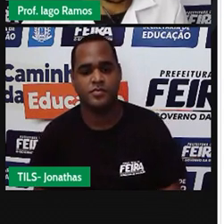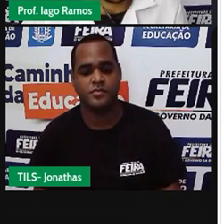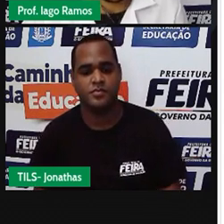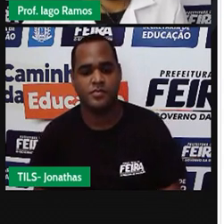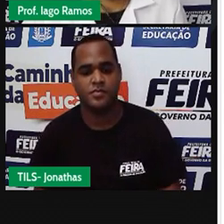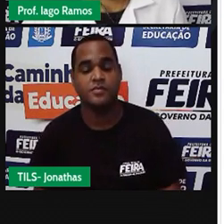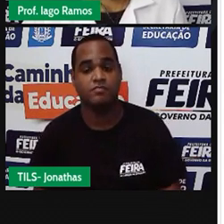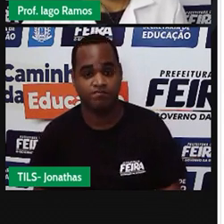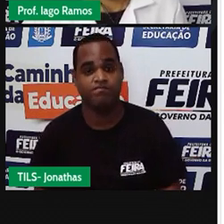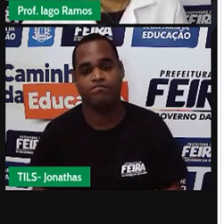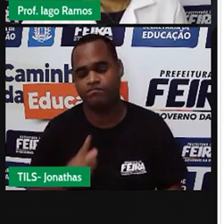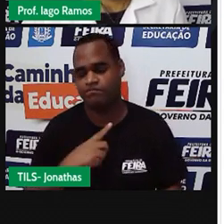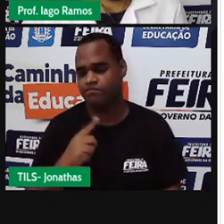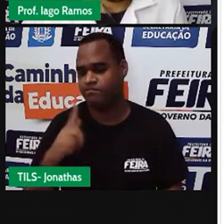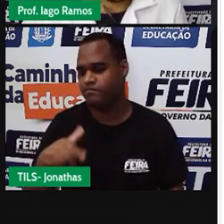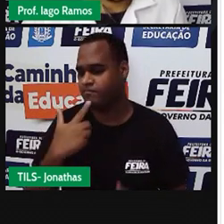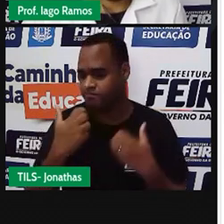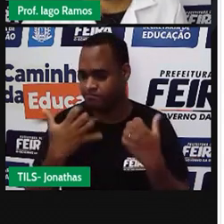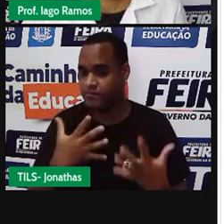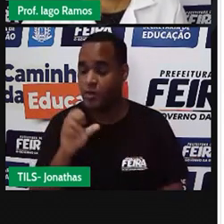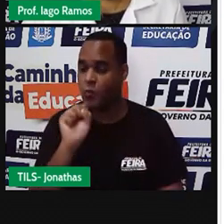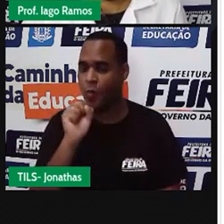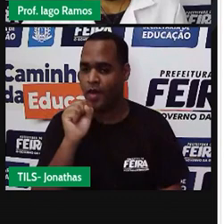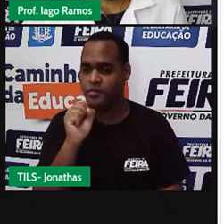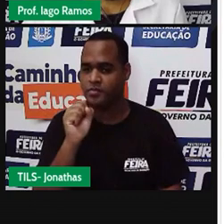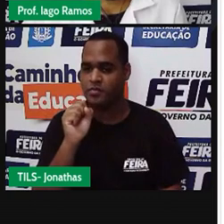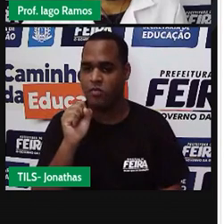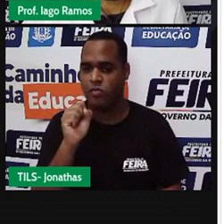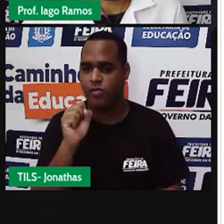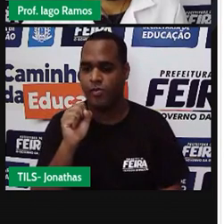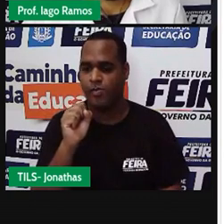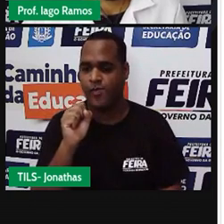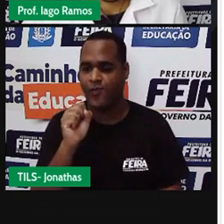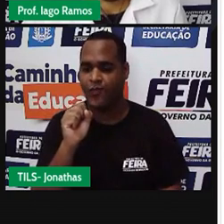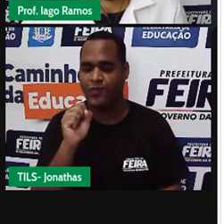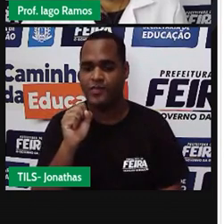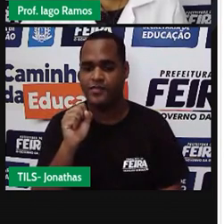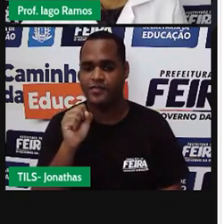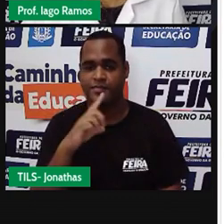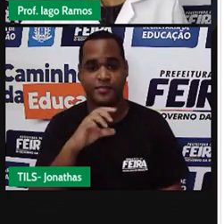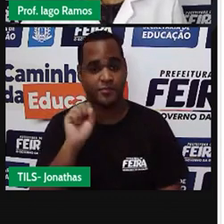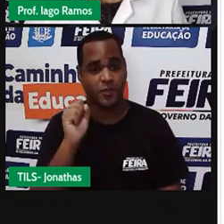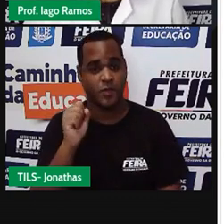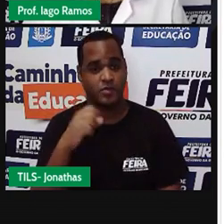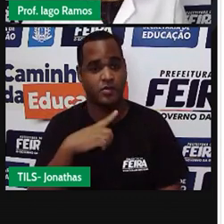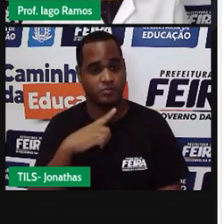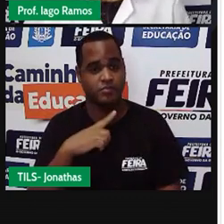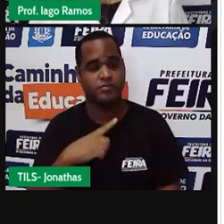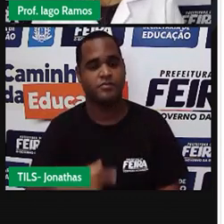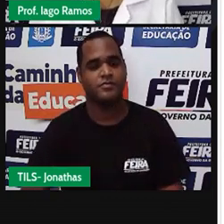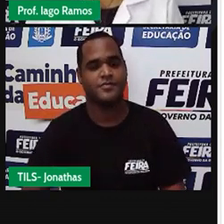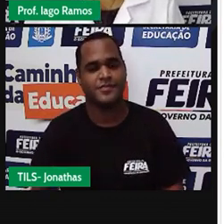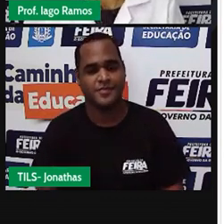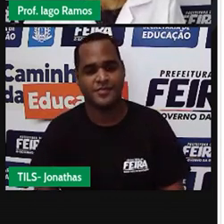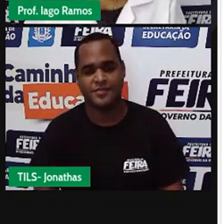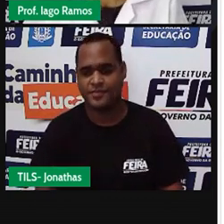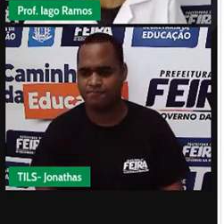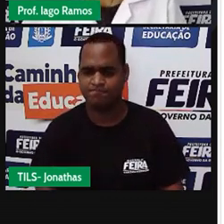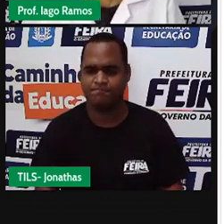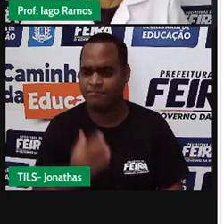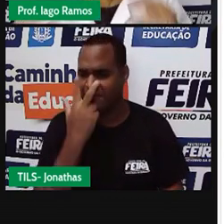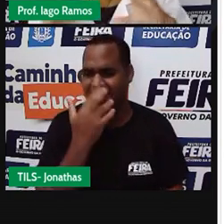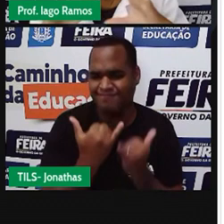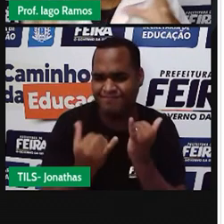então eu conto ali oito plaquinhas correto Oi e aí tá faltando